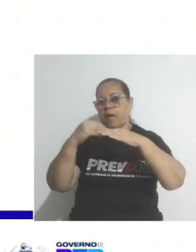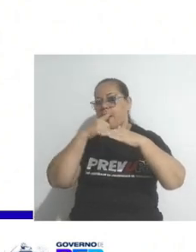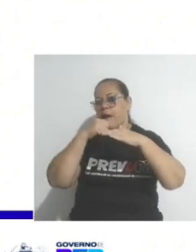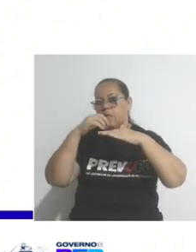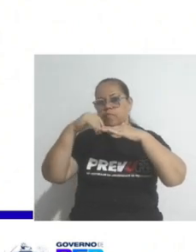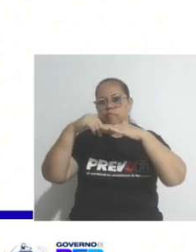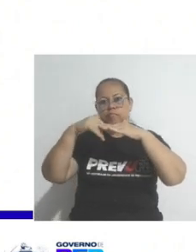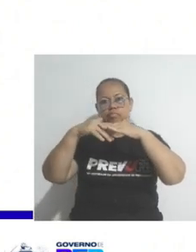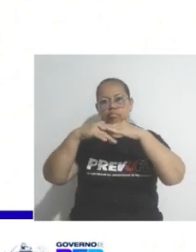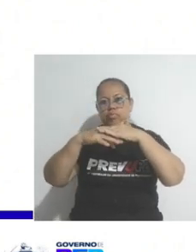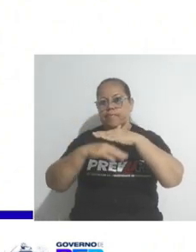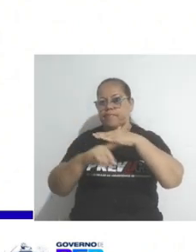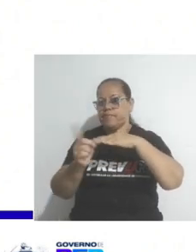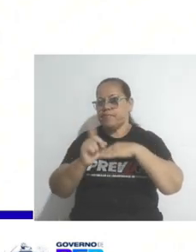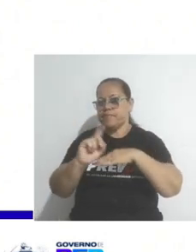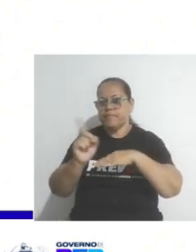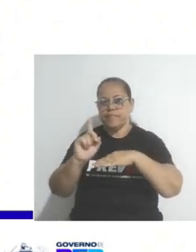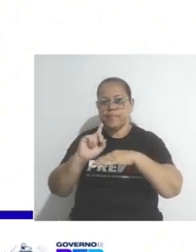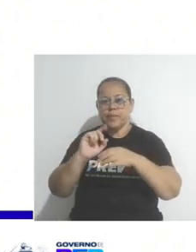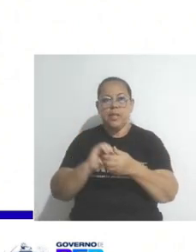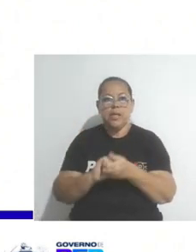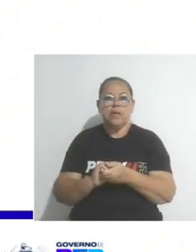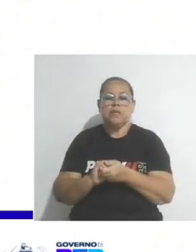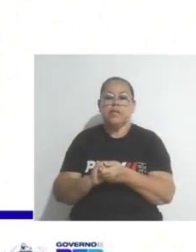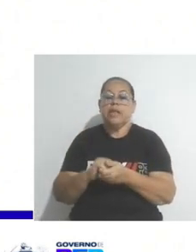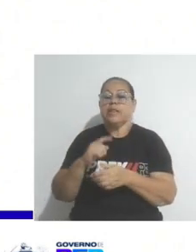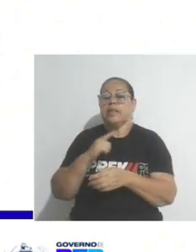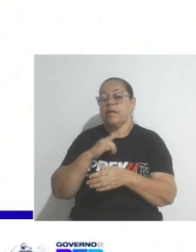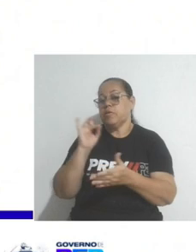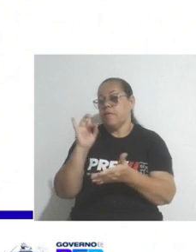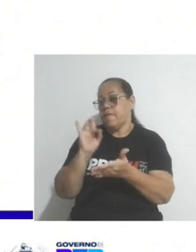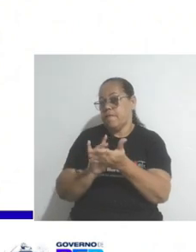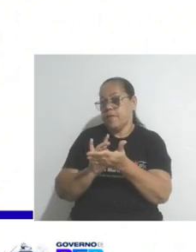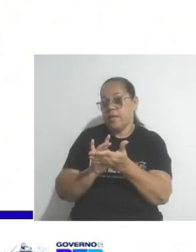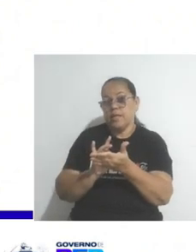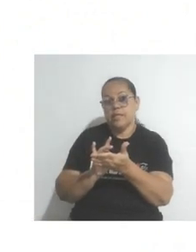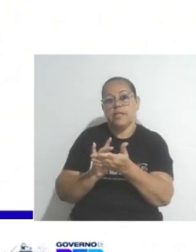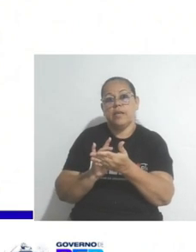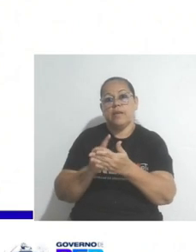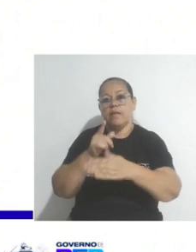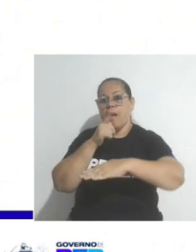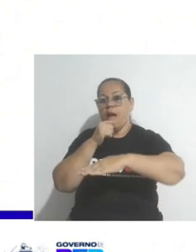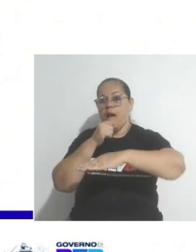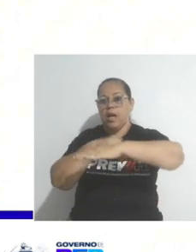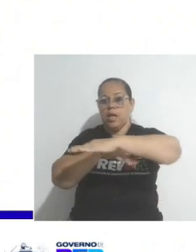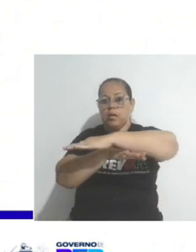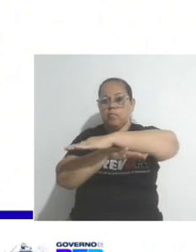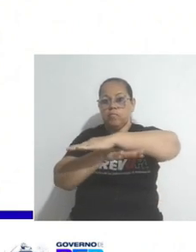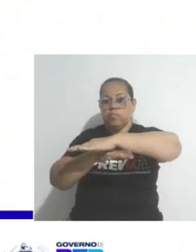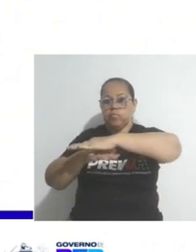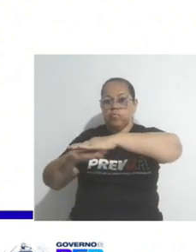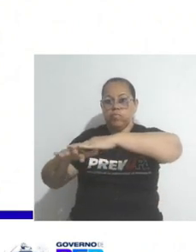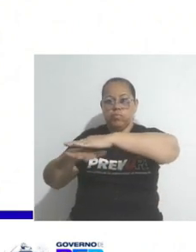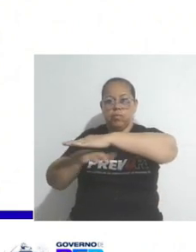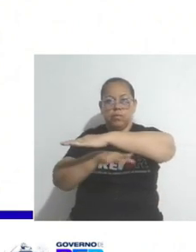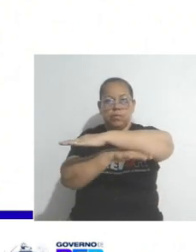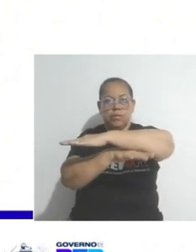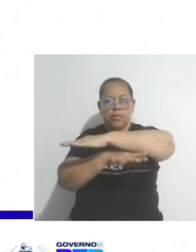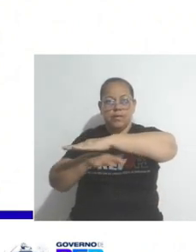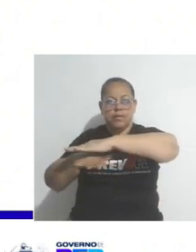com formação de fraturas nós temos na verdade o lençol freático na base